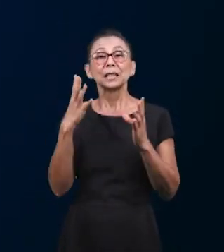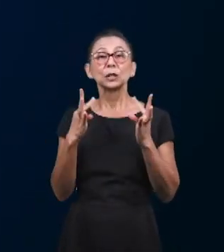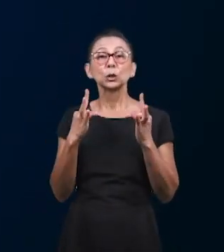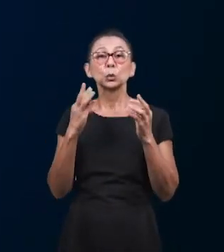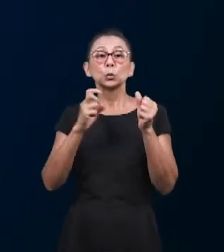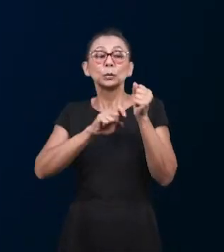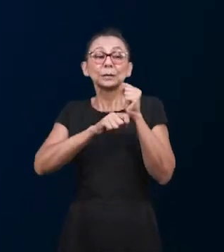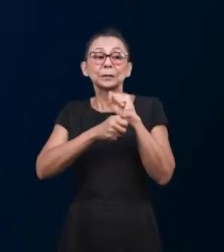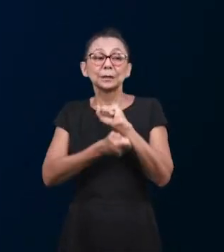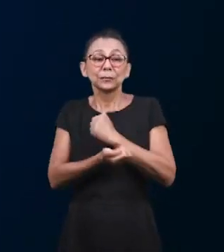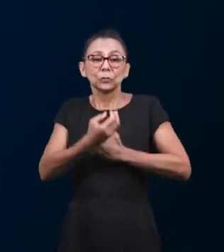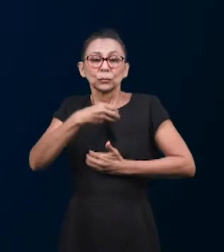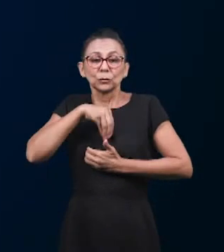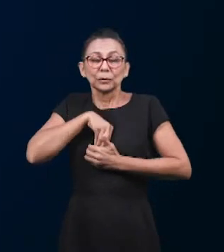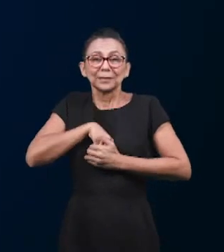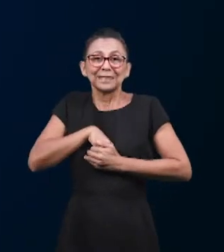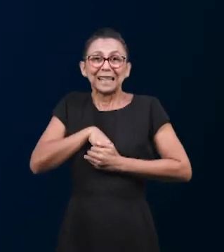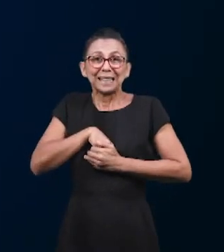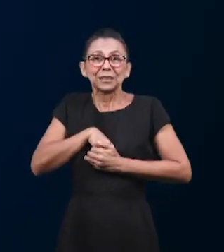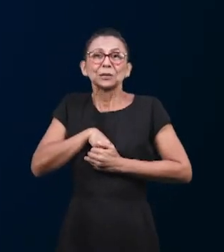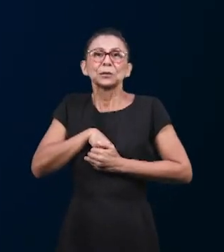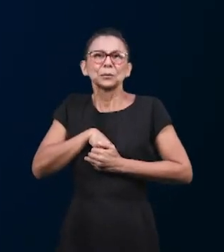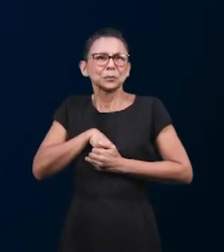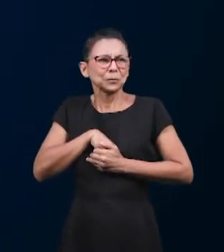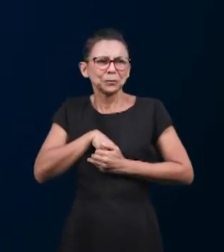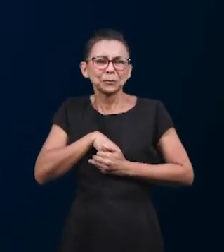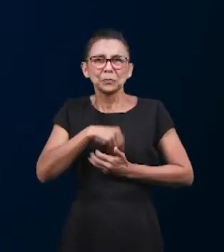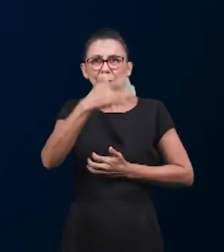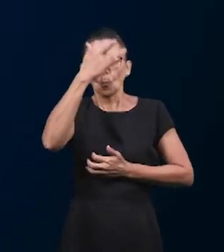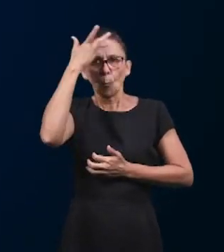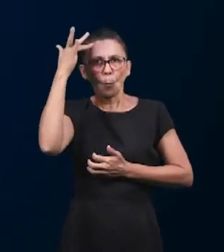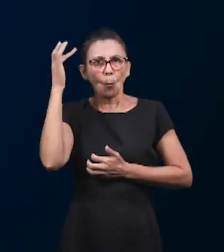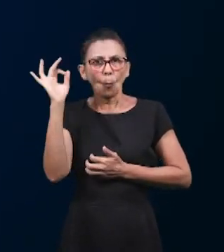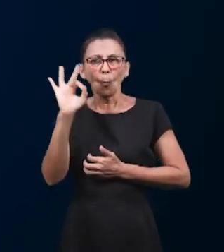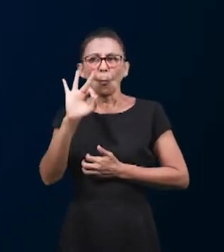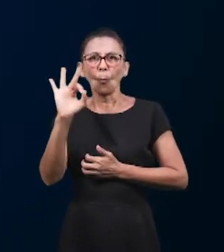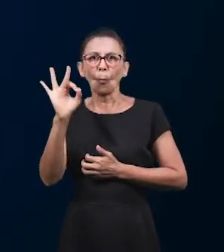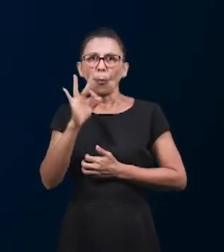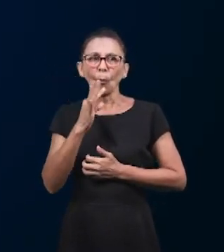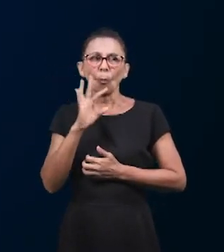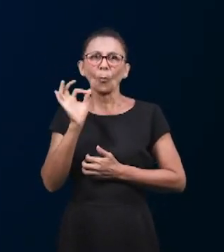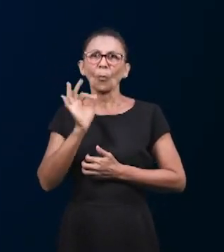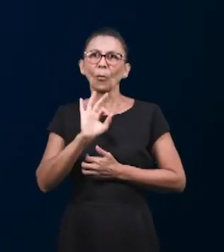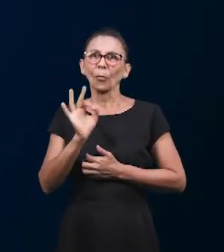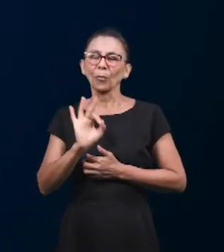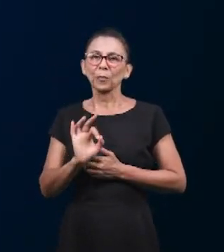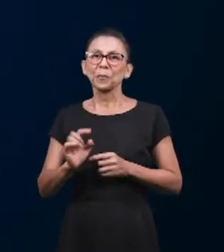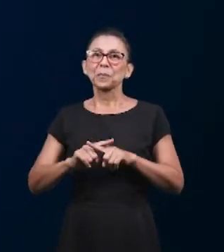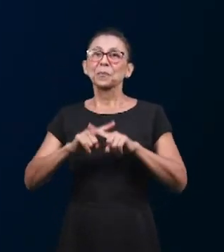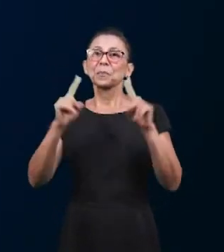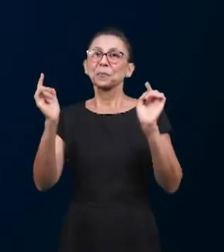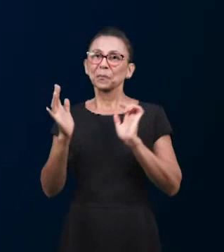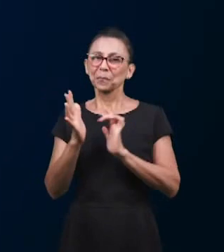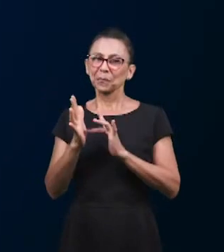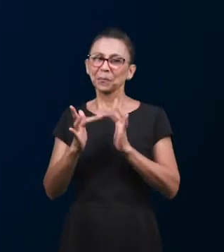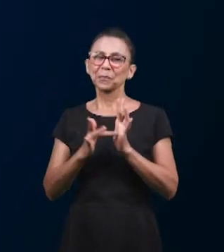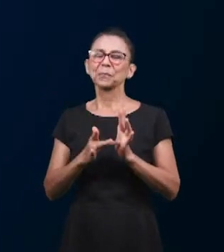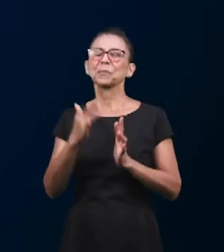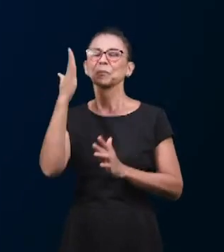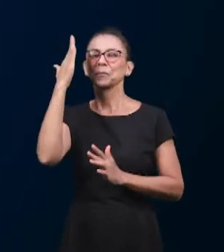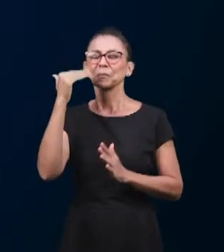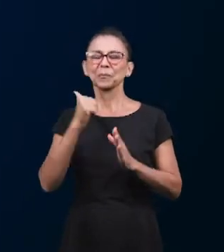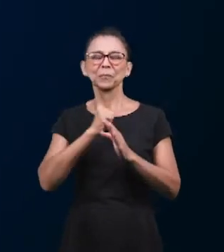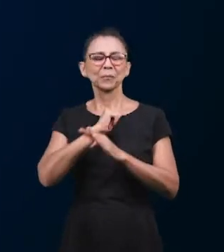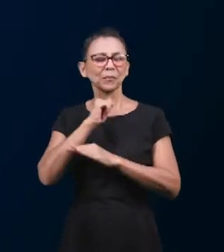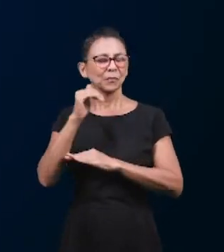era vergonha para ela, tudo aquilo que estava oculto, que ninguém sabia. Neste momento, aquele que é onisciente revela